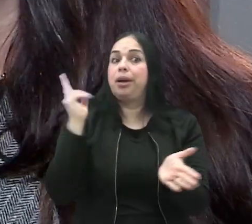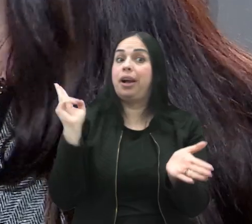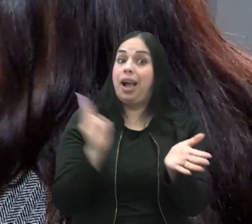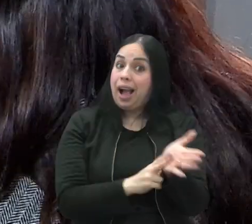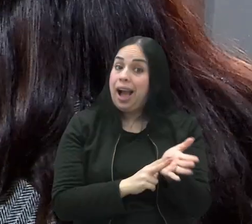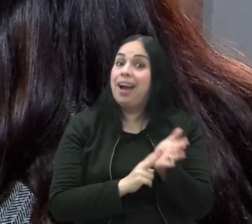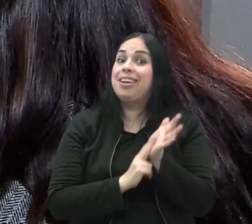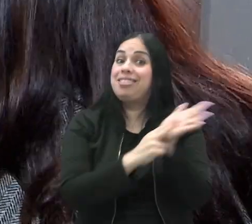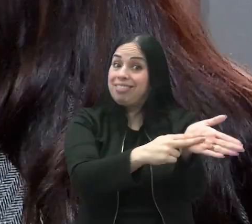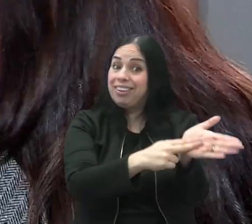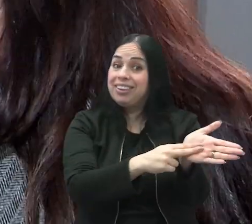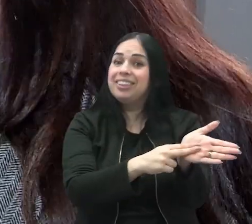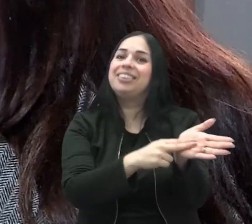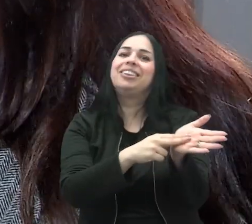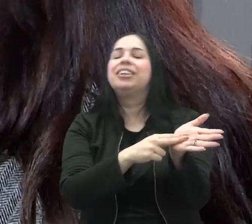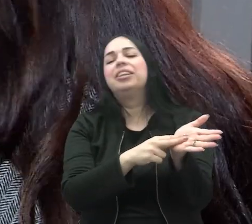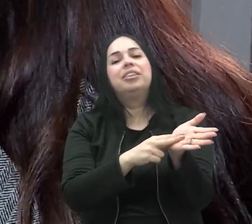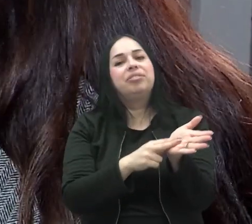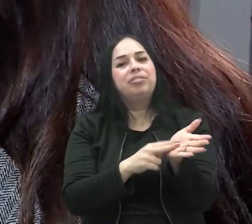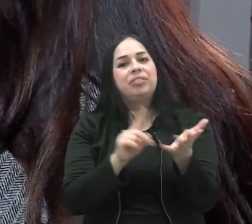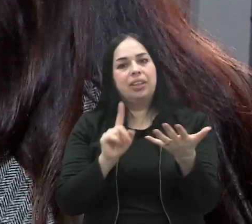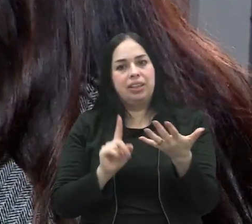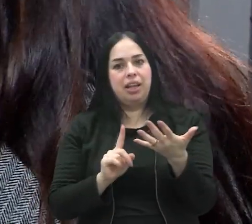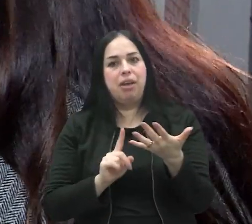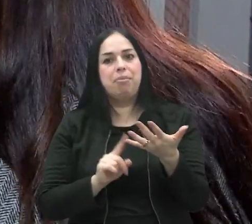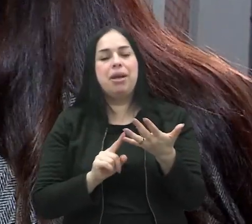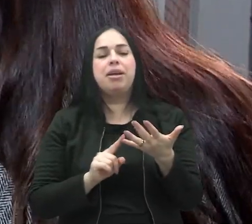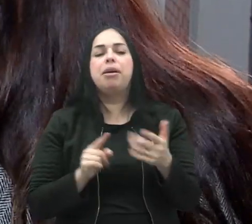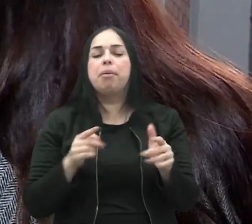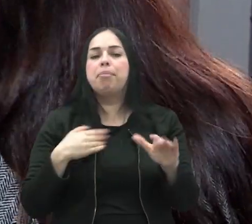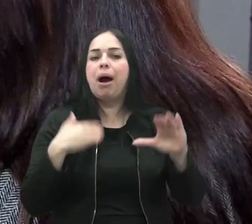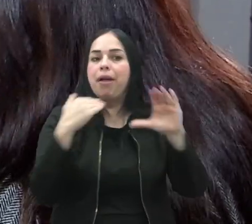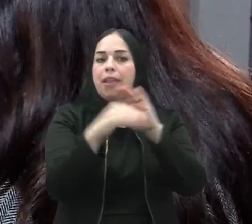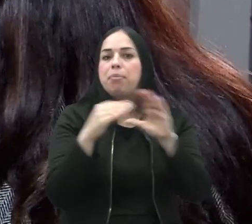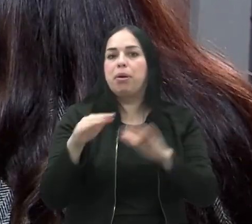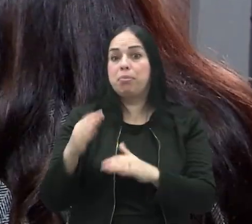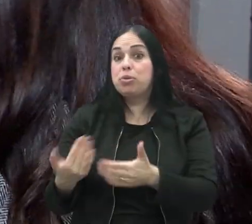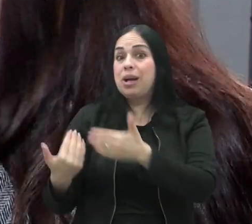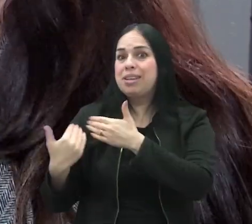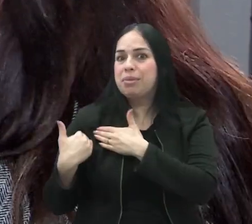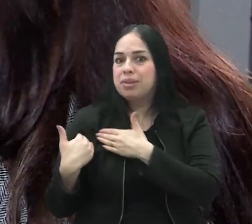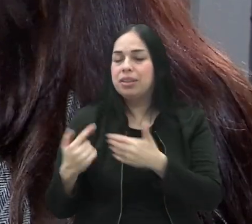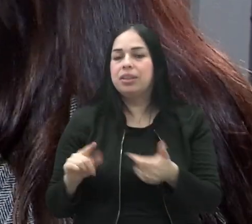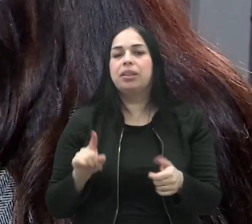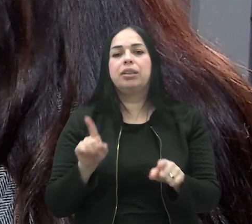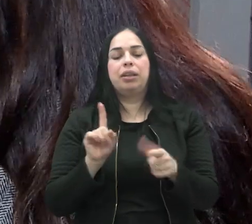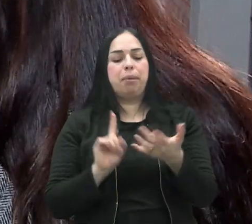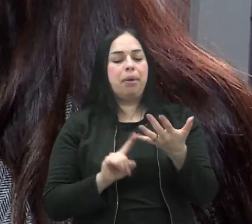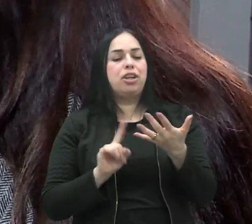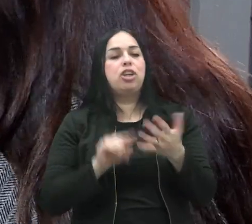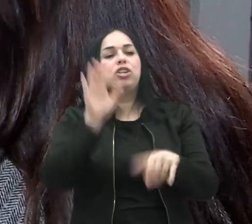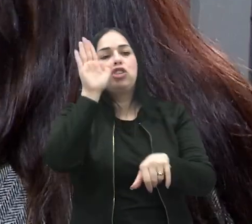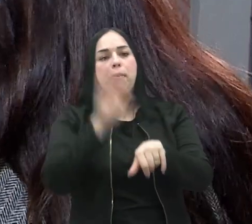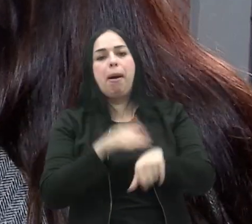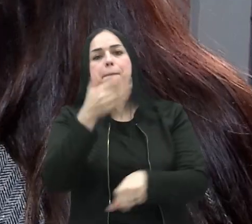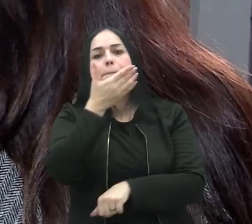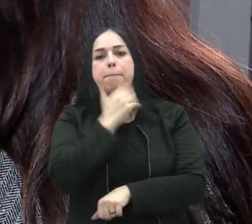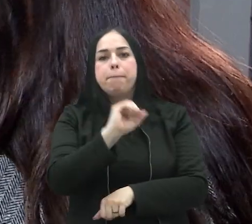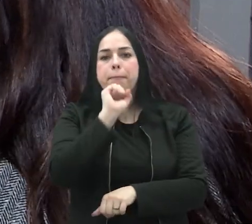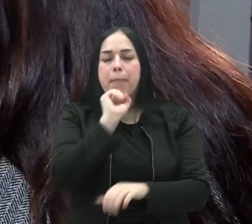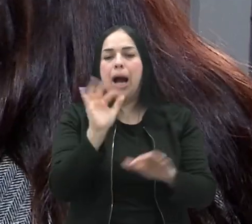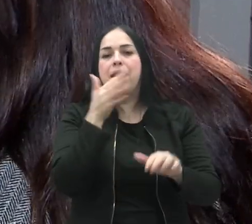WhatsApp, carta registrada com os estudantes e responsáveis. Posteriormente, convocação